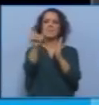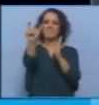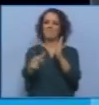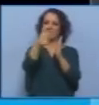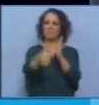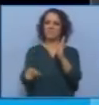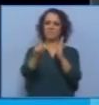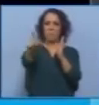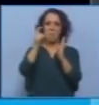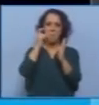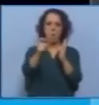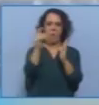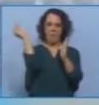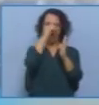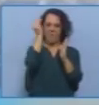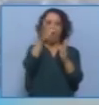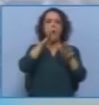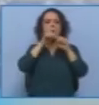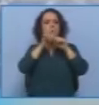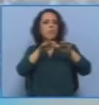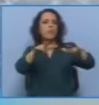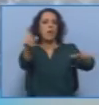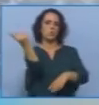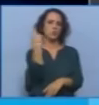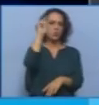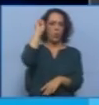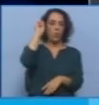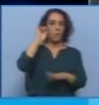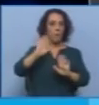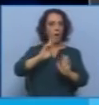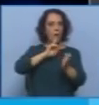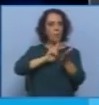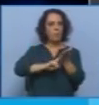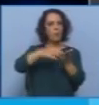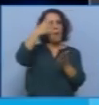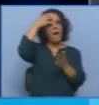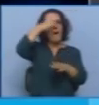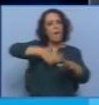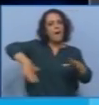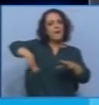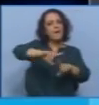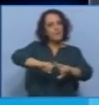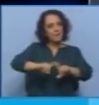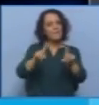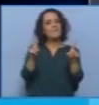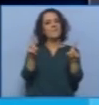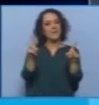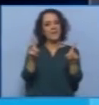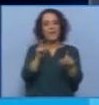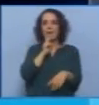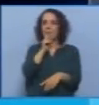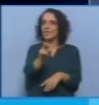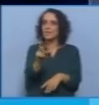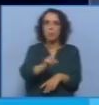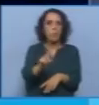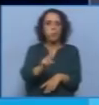que és um blasfemo e que não és profeta. É um reinado muito diferente, realmente. Eu acho que mais do que dar respostas, fico aqui com